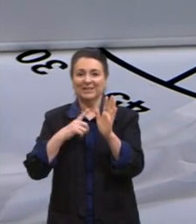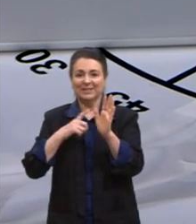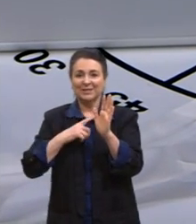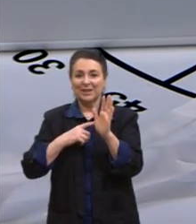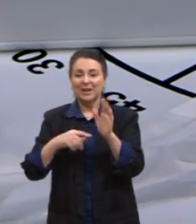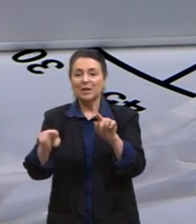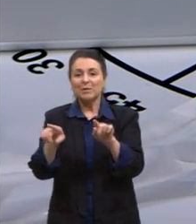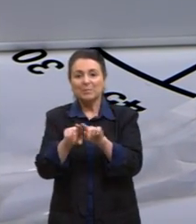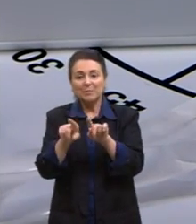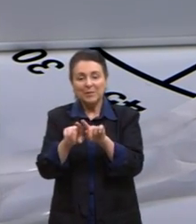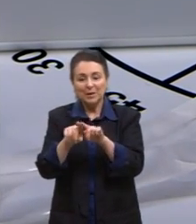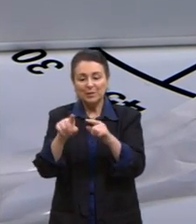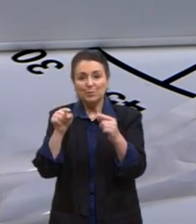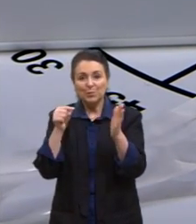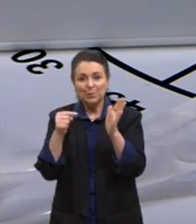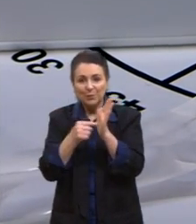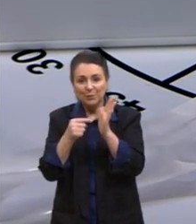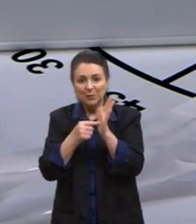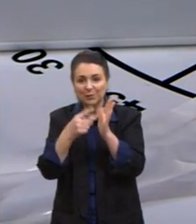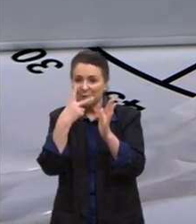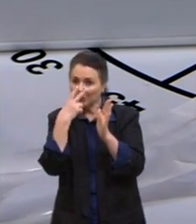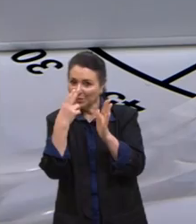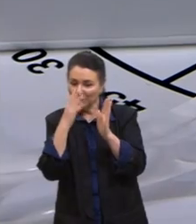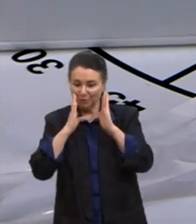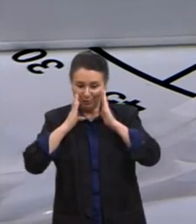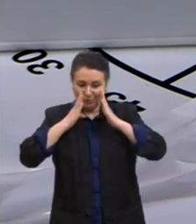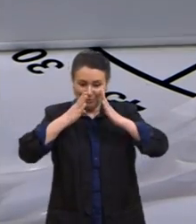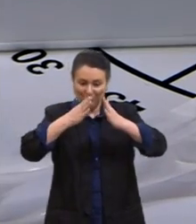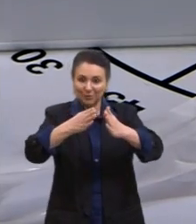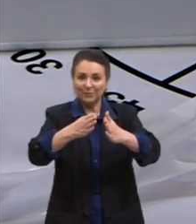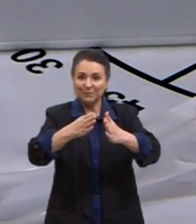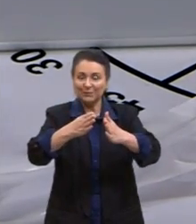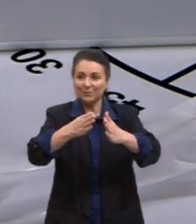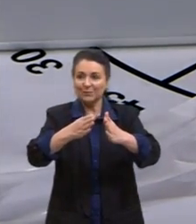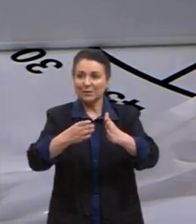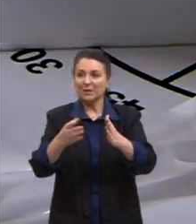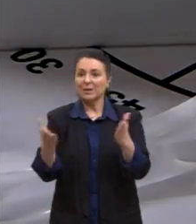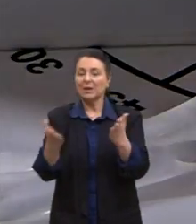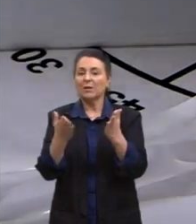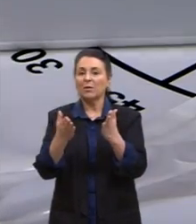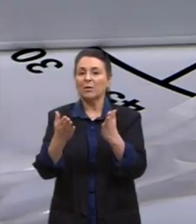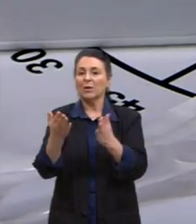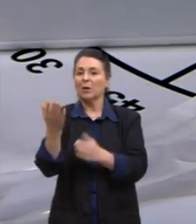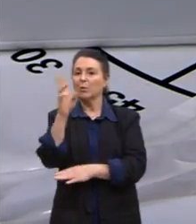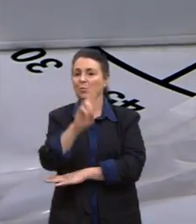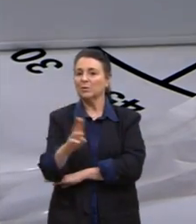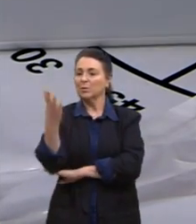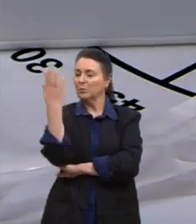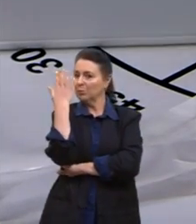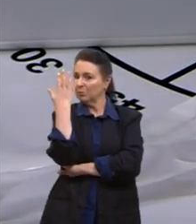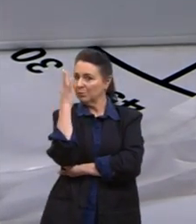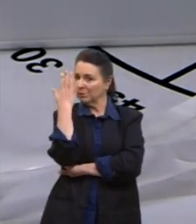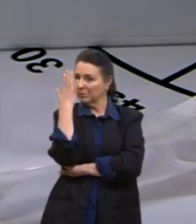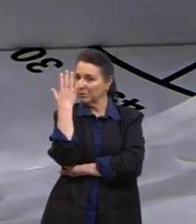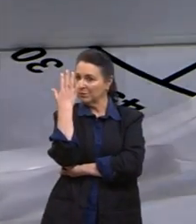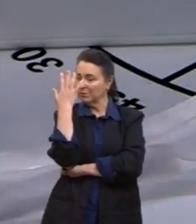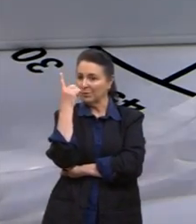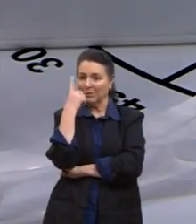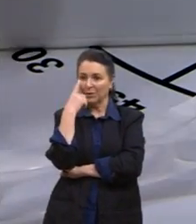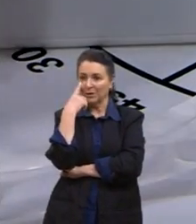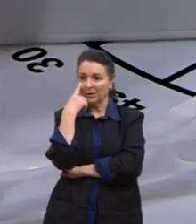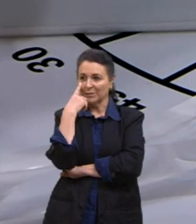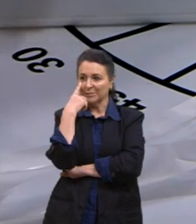Ponto né e o que que acontece ó quando a gente coloca um espelho vamos ver se ele vai parar aqui certinho ó